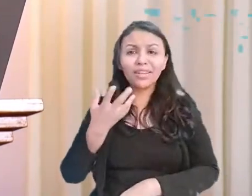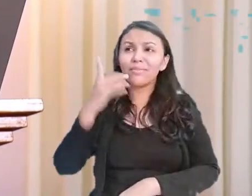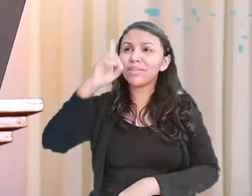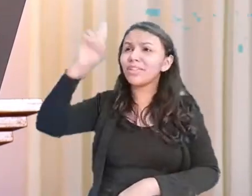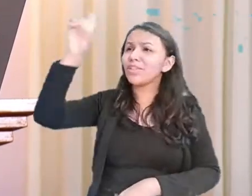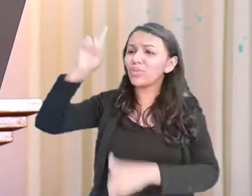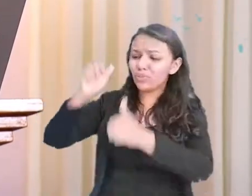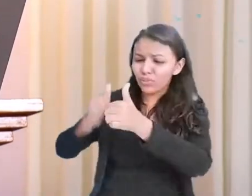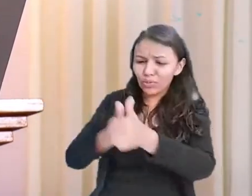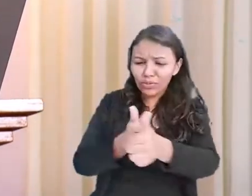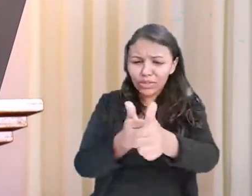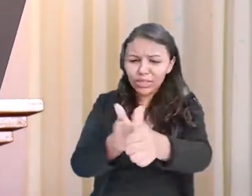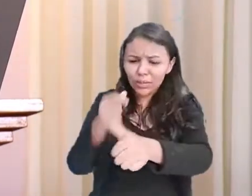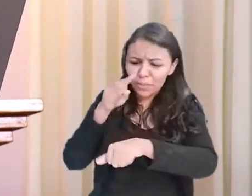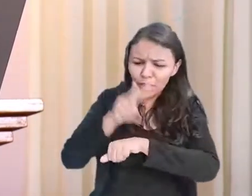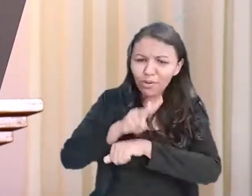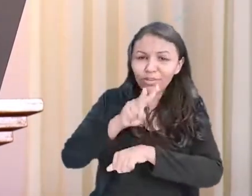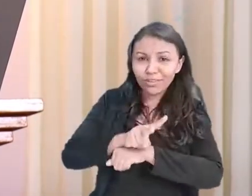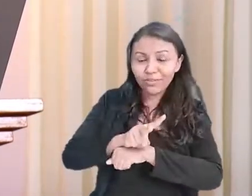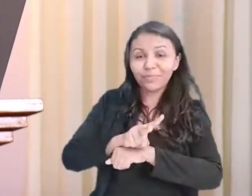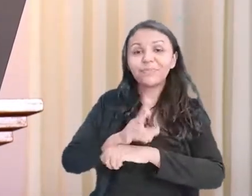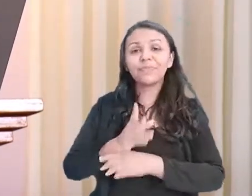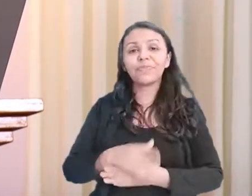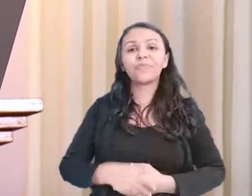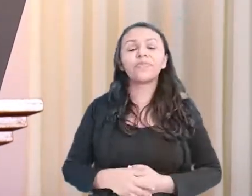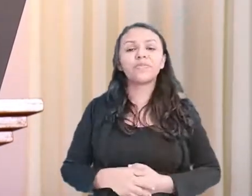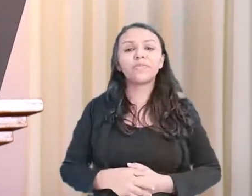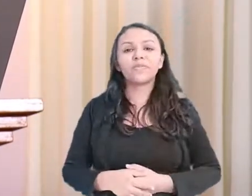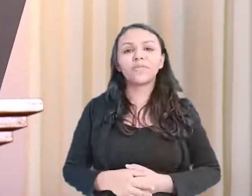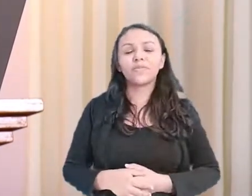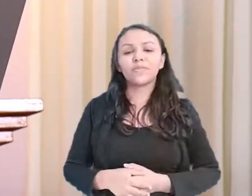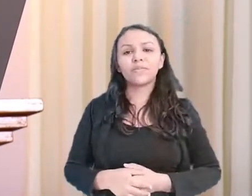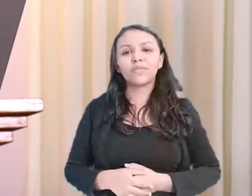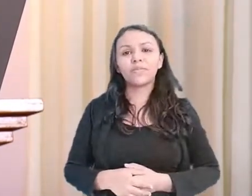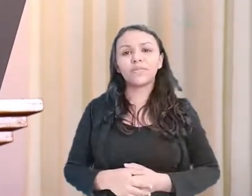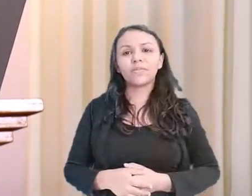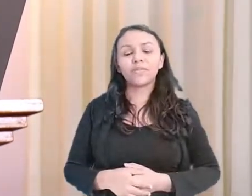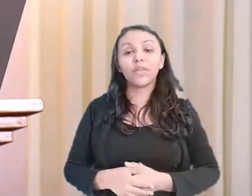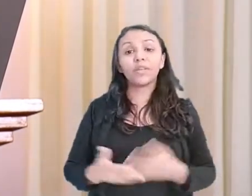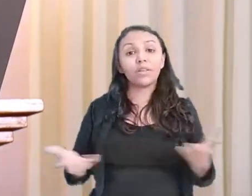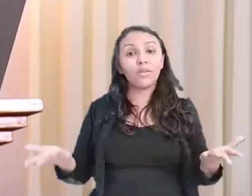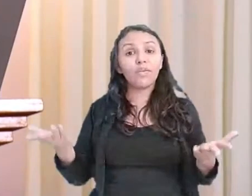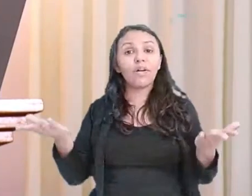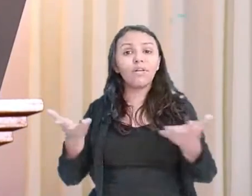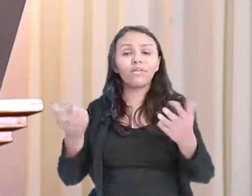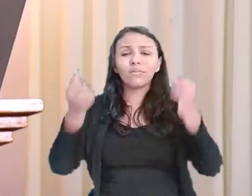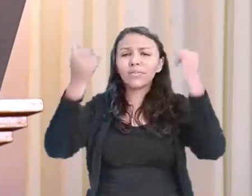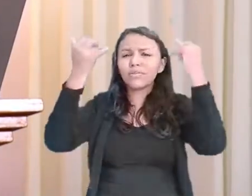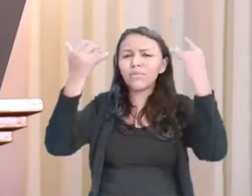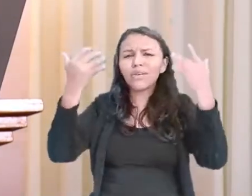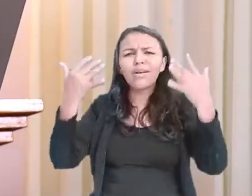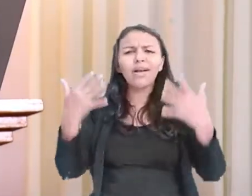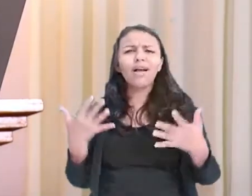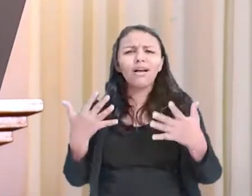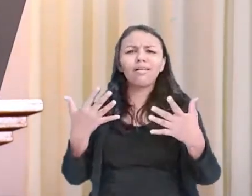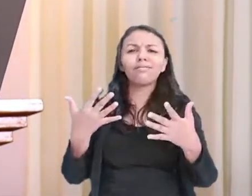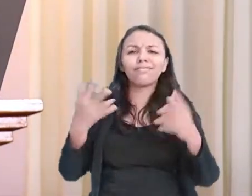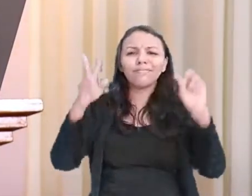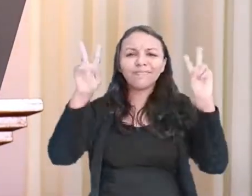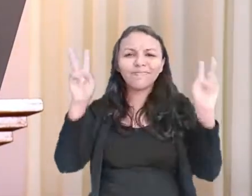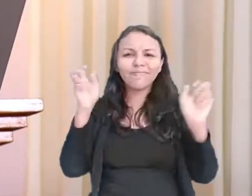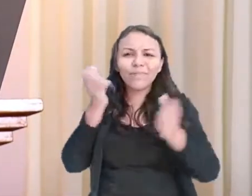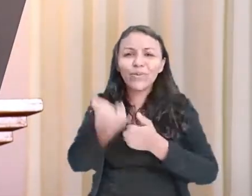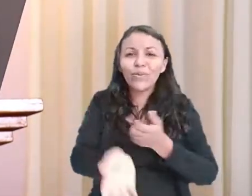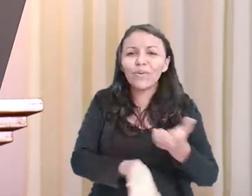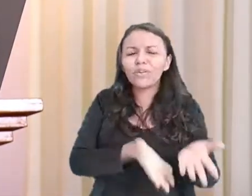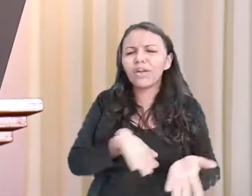dEle. E nós iremos falar um pouco acerca deste cuidado, apresentando um pouco